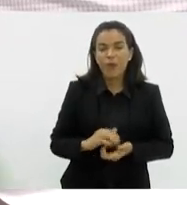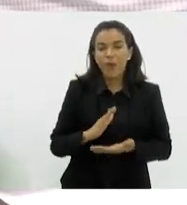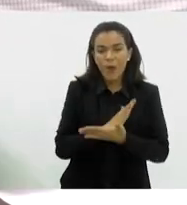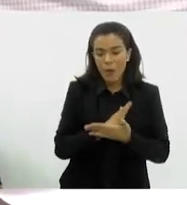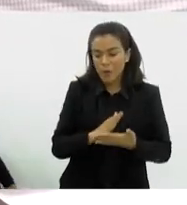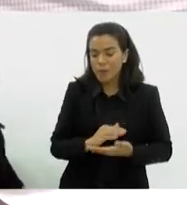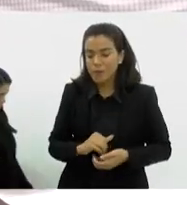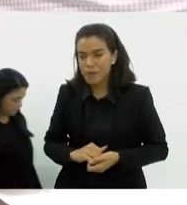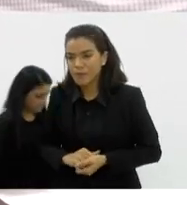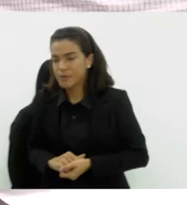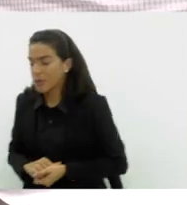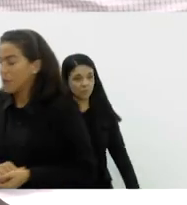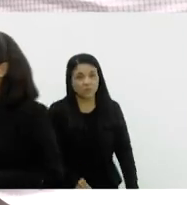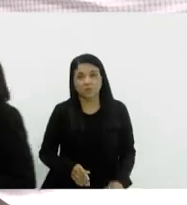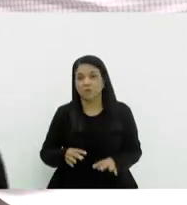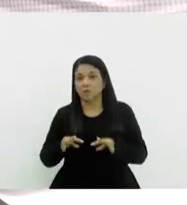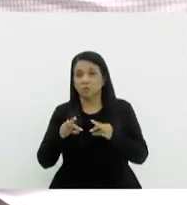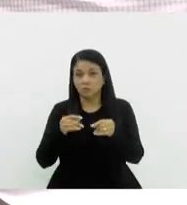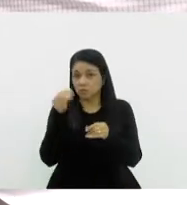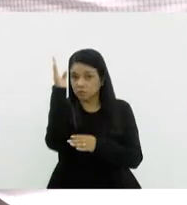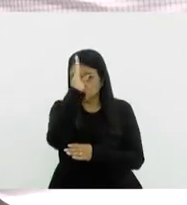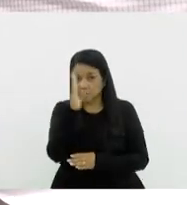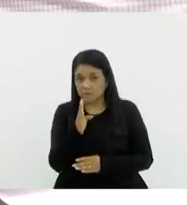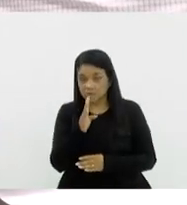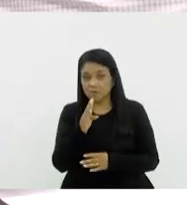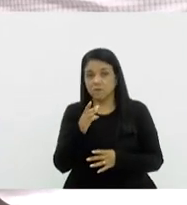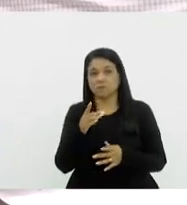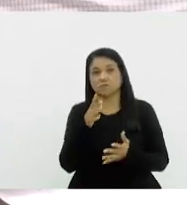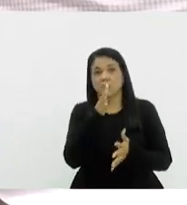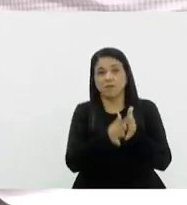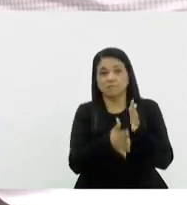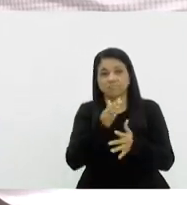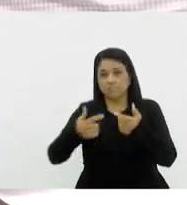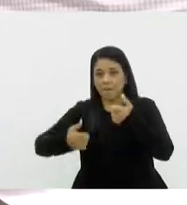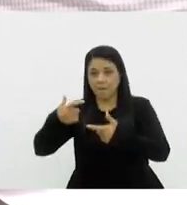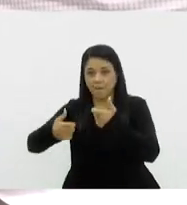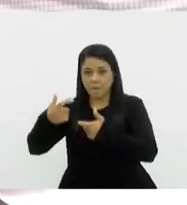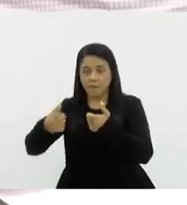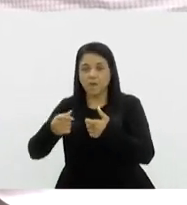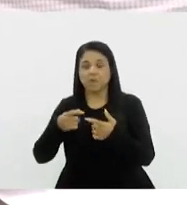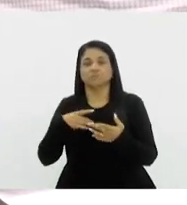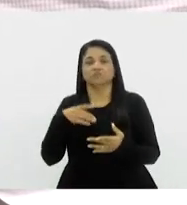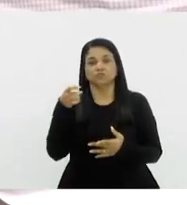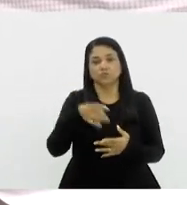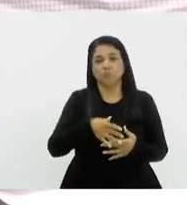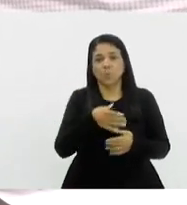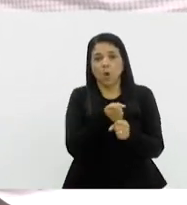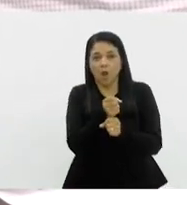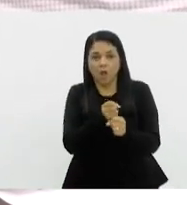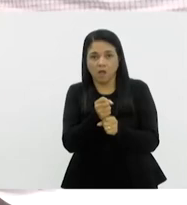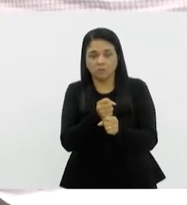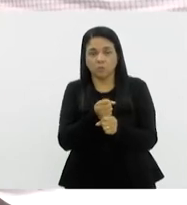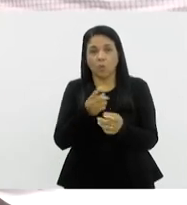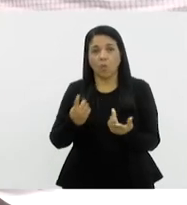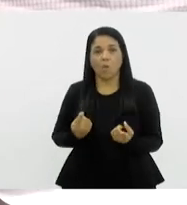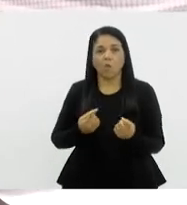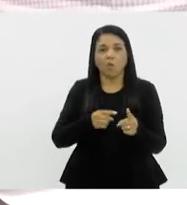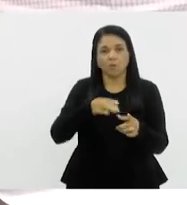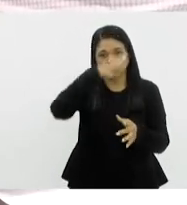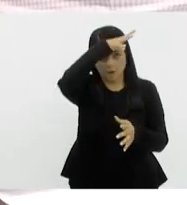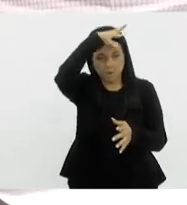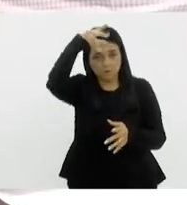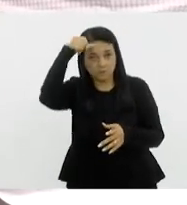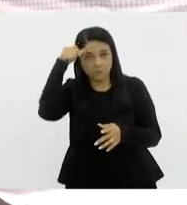poderiam querer atribuir a todos os brasileiros as barbaridades que foram cometidas nos últimos anos contra a Amazônia, por exemplo. Nós todos